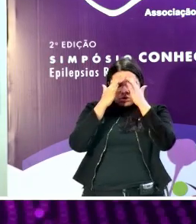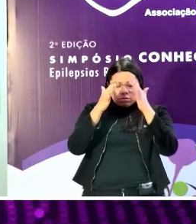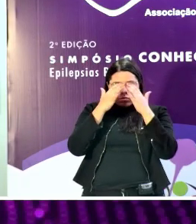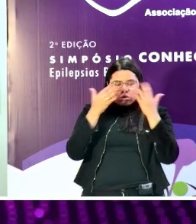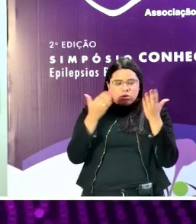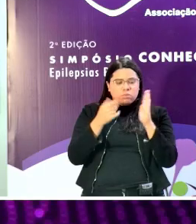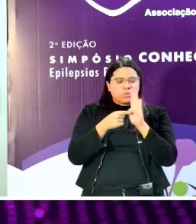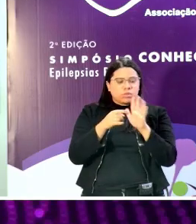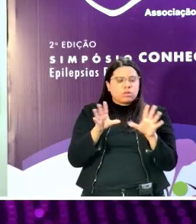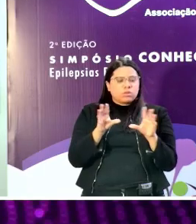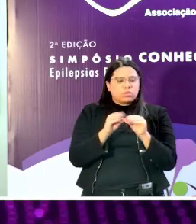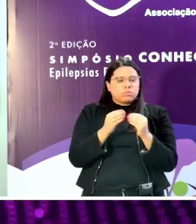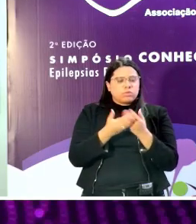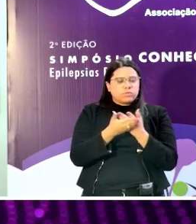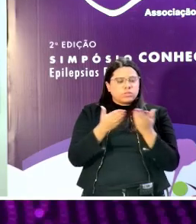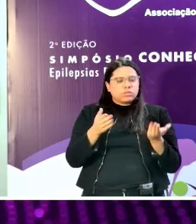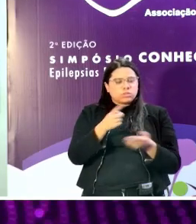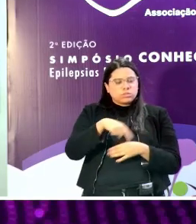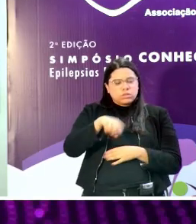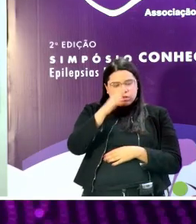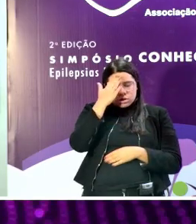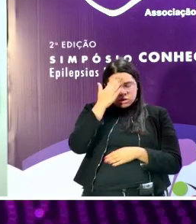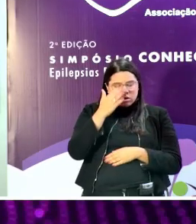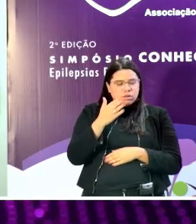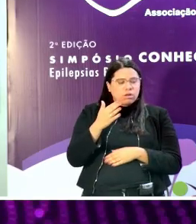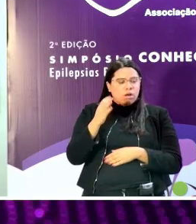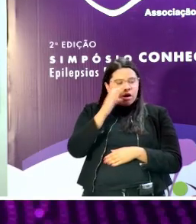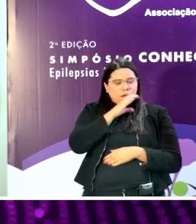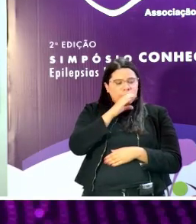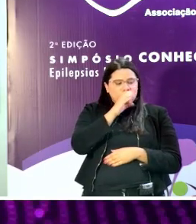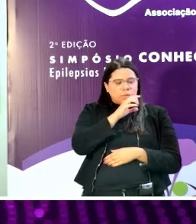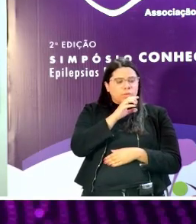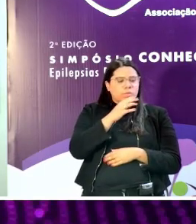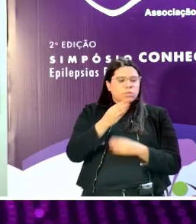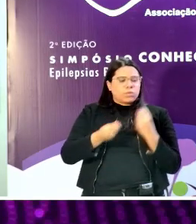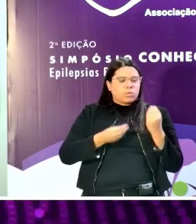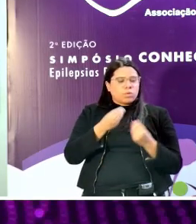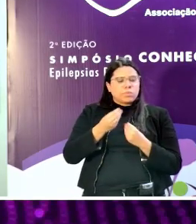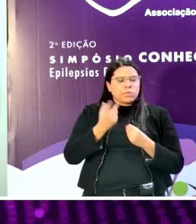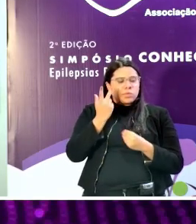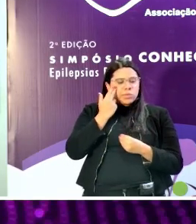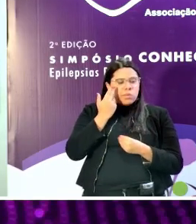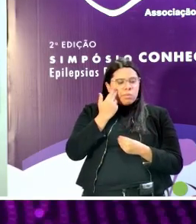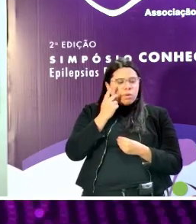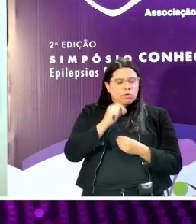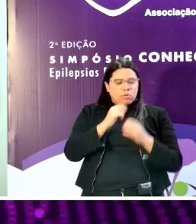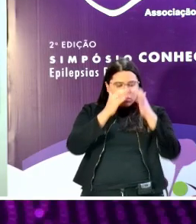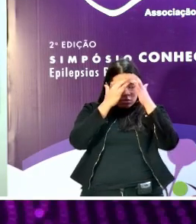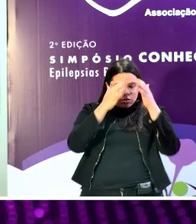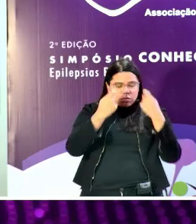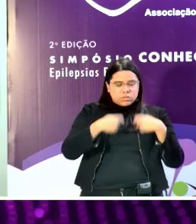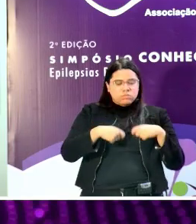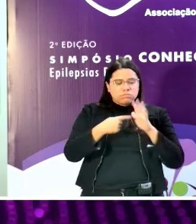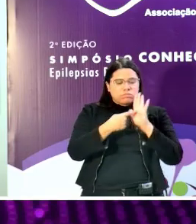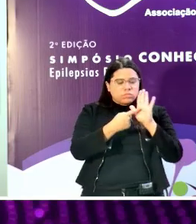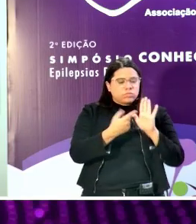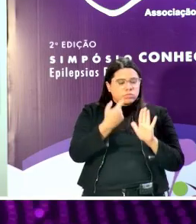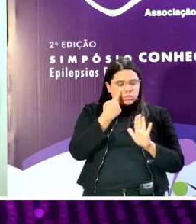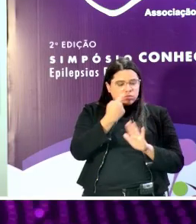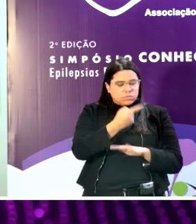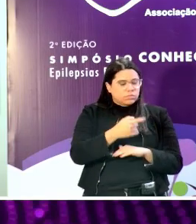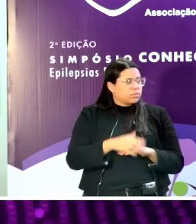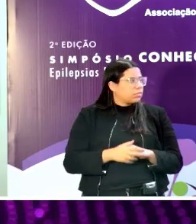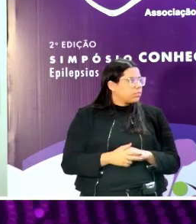aqui, brevemente, para que todos estejam na mesma página, a forma comum que os neurônios deveriam se comunicar.